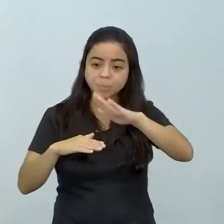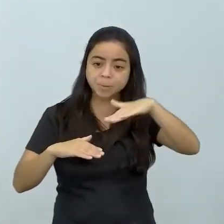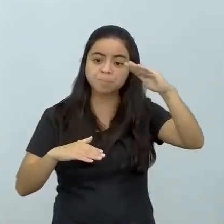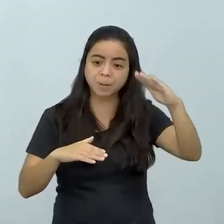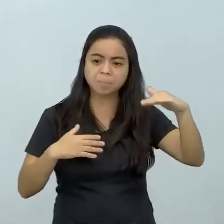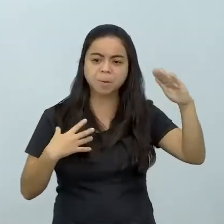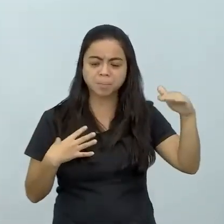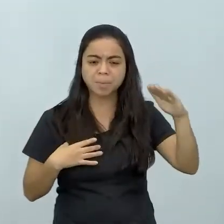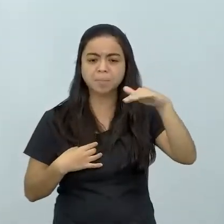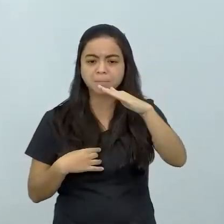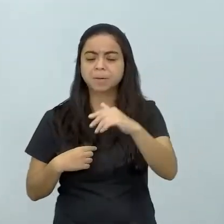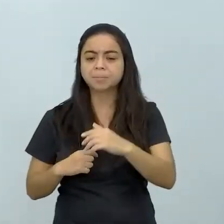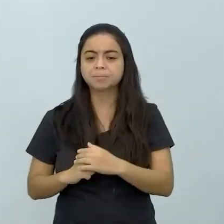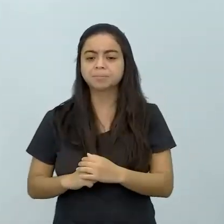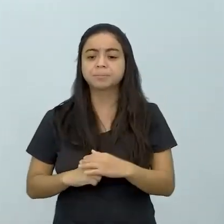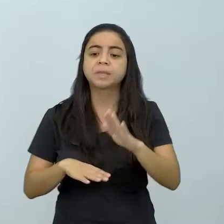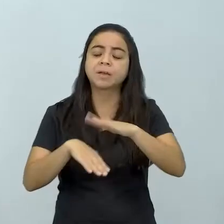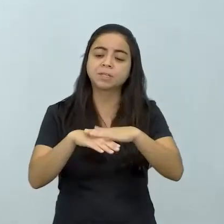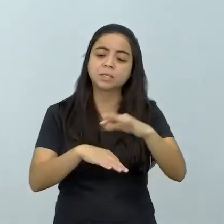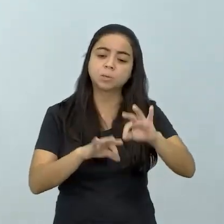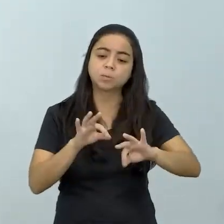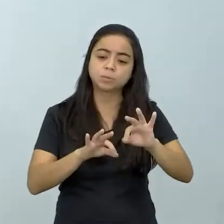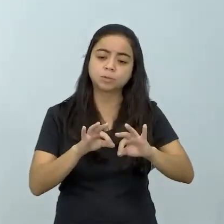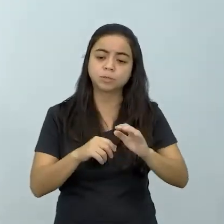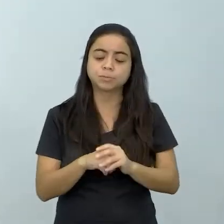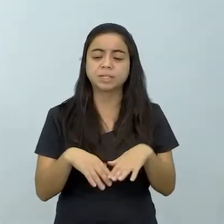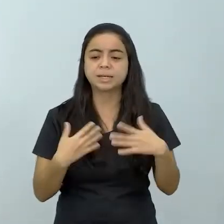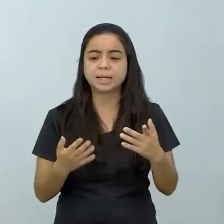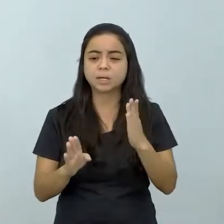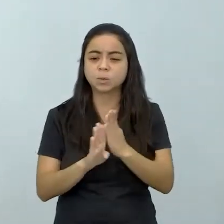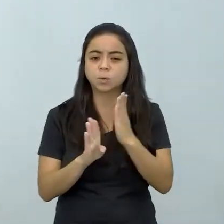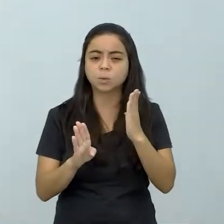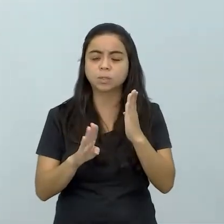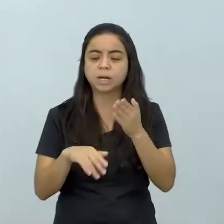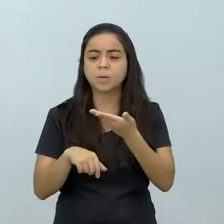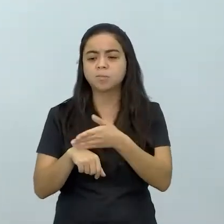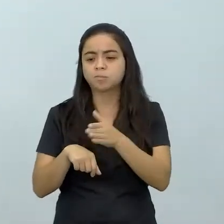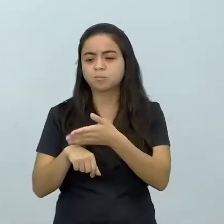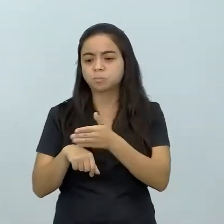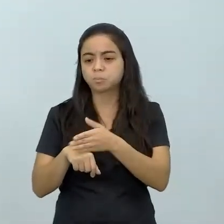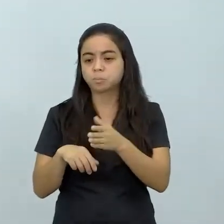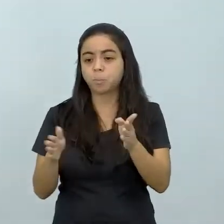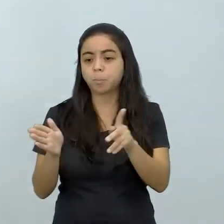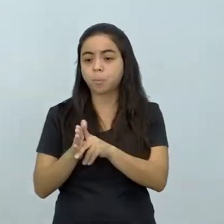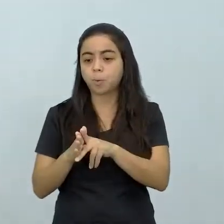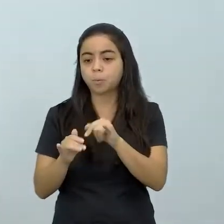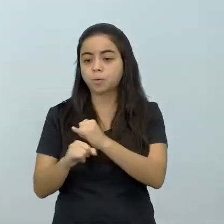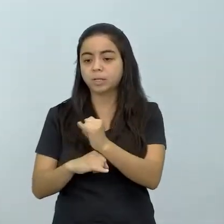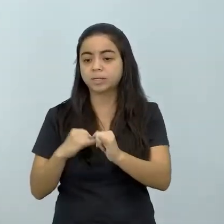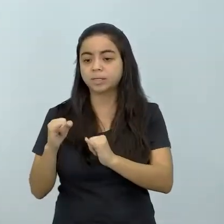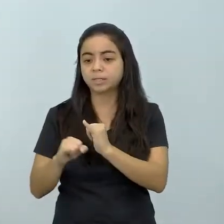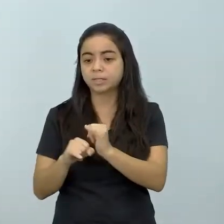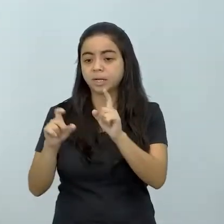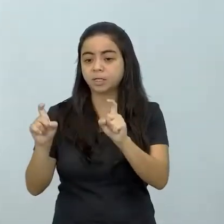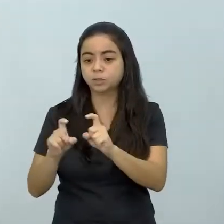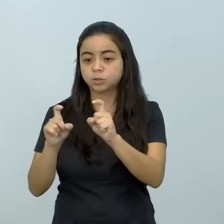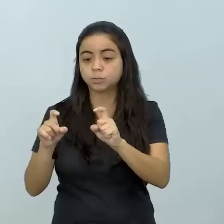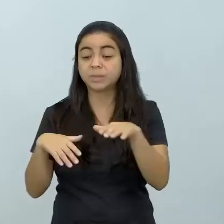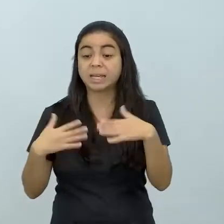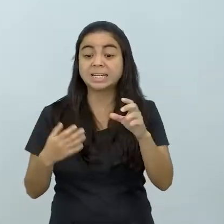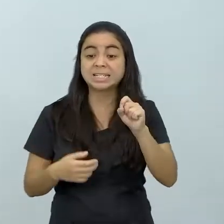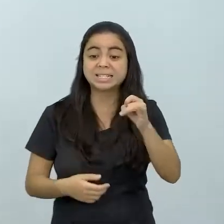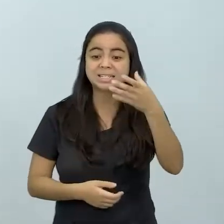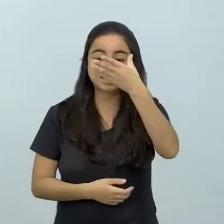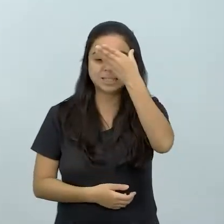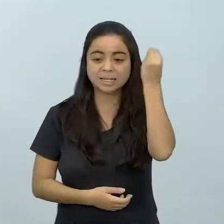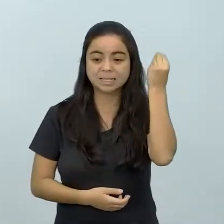poder fazer uma jogada sem essa você vai fazer um projeto de repente se encontra um simulador que faz isso na internet e se você esquecer isso